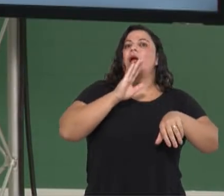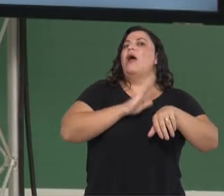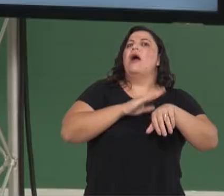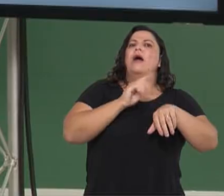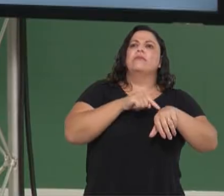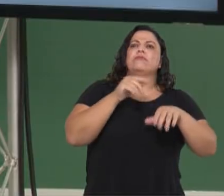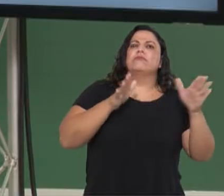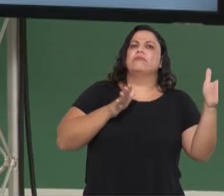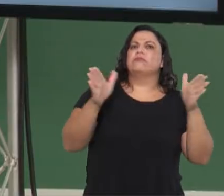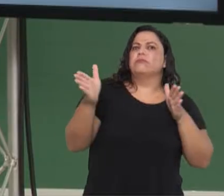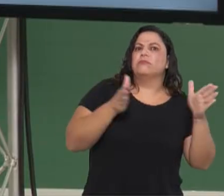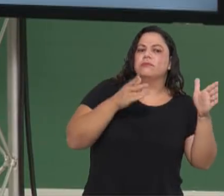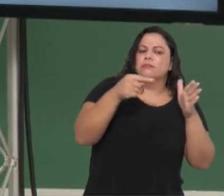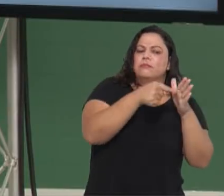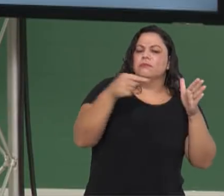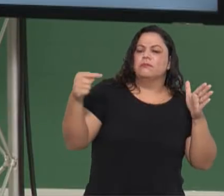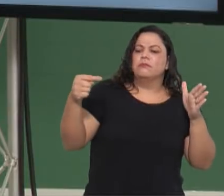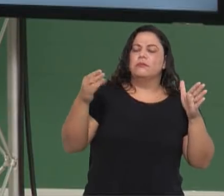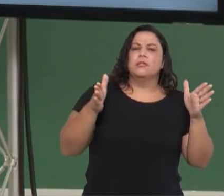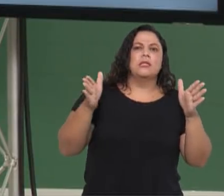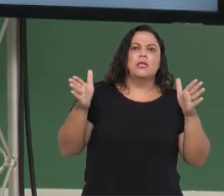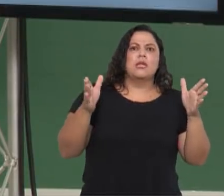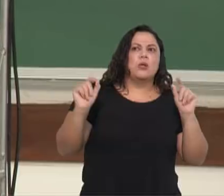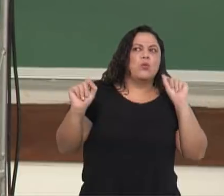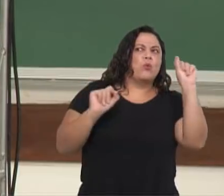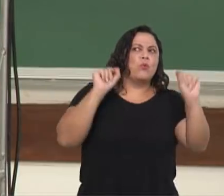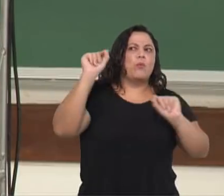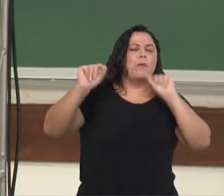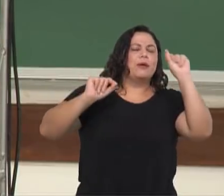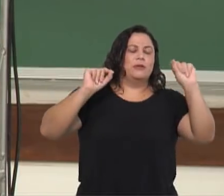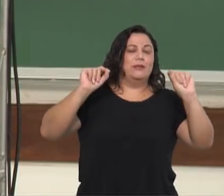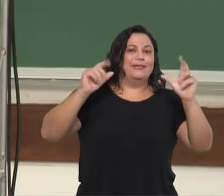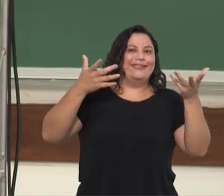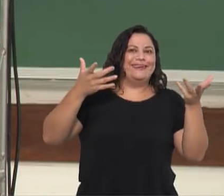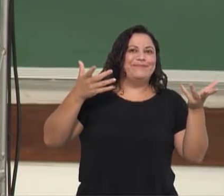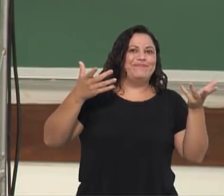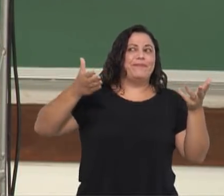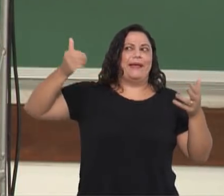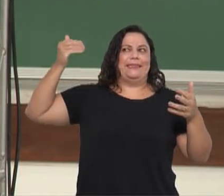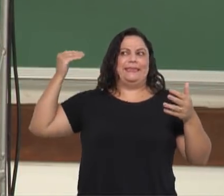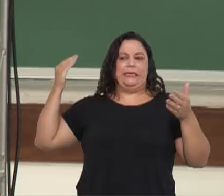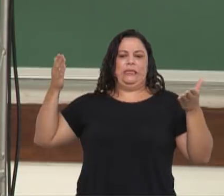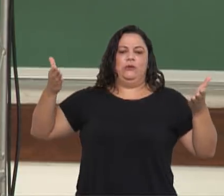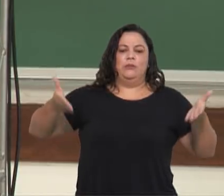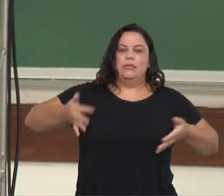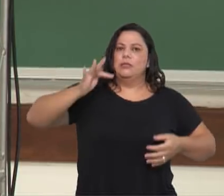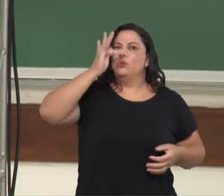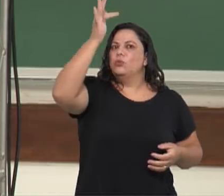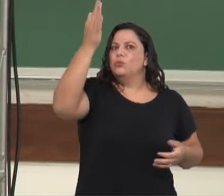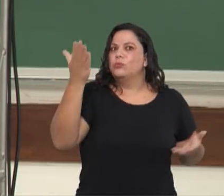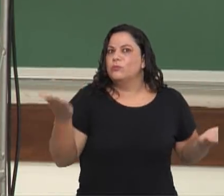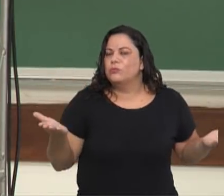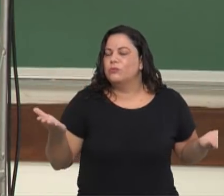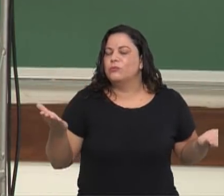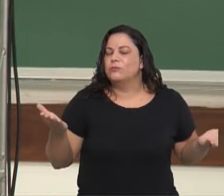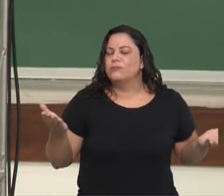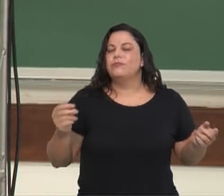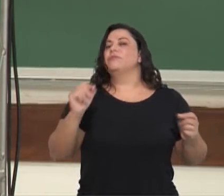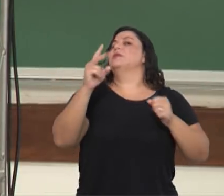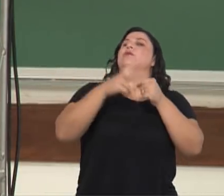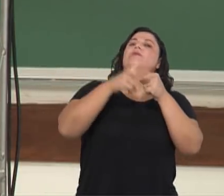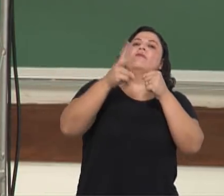O verbo, ele ajuda a determinar, ele determina na oração o que já aconteceu, o que